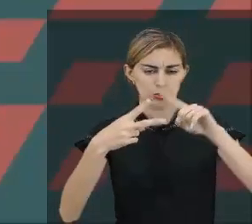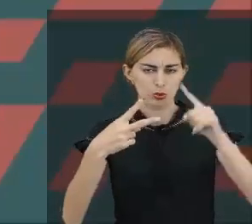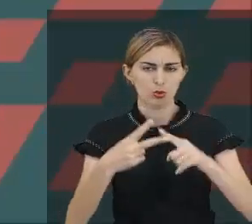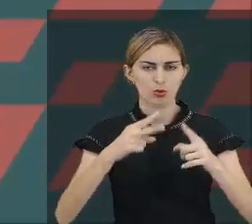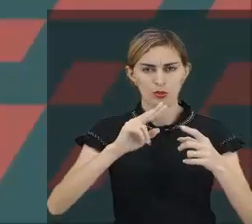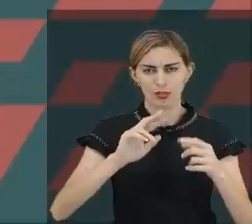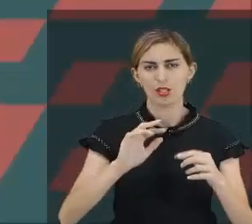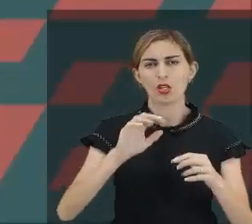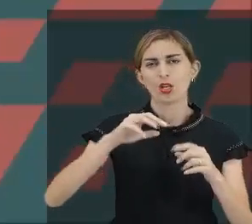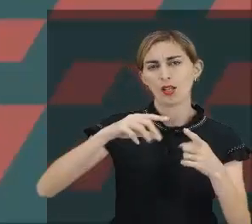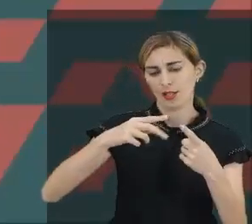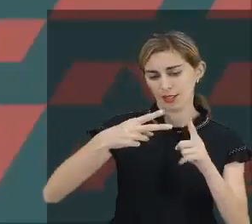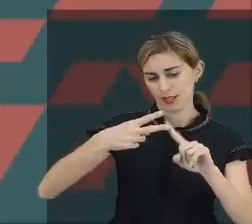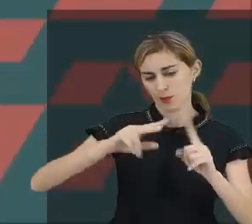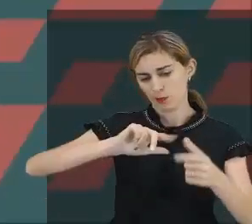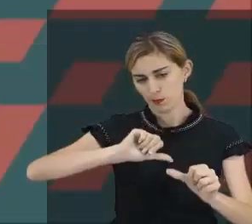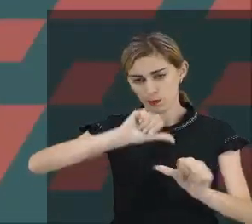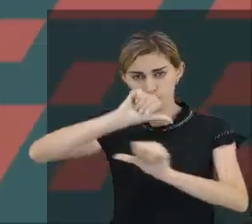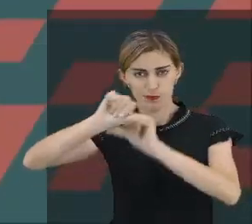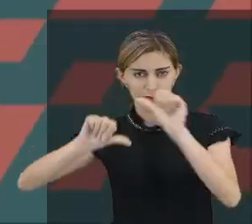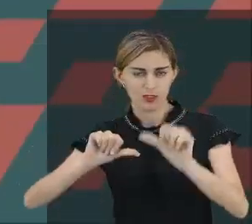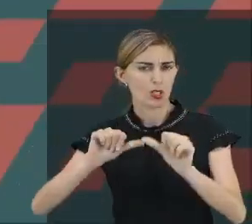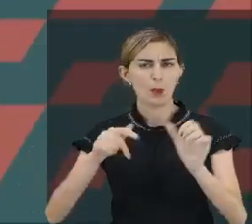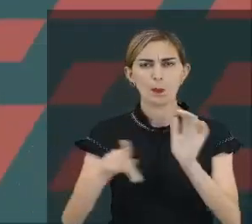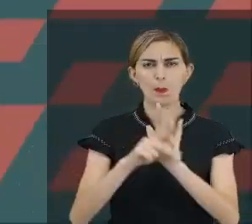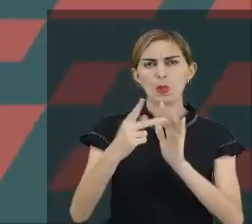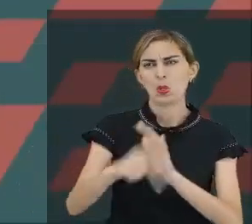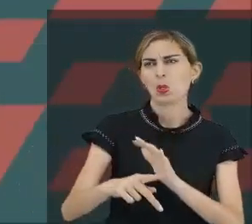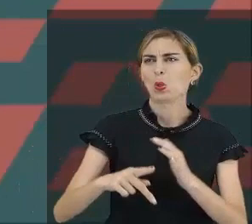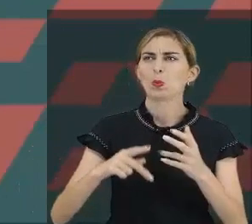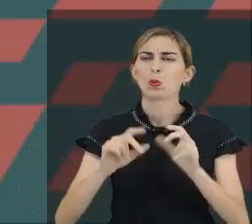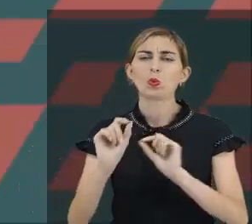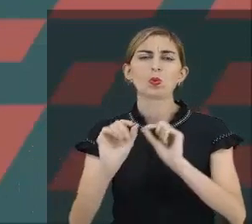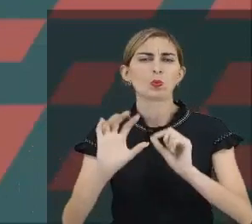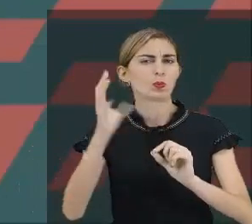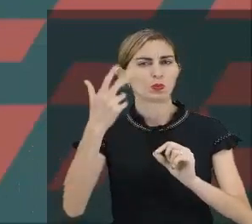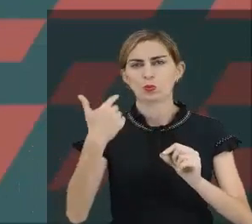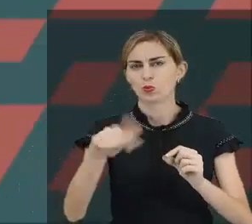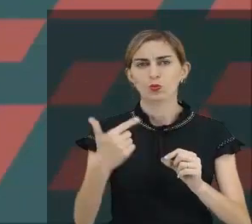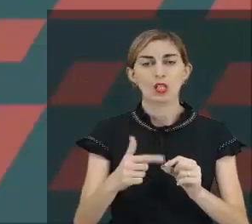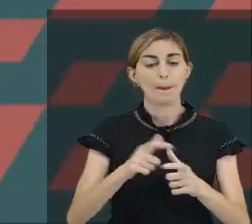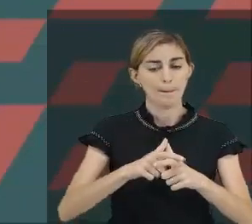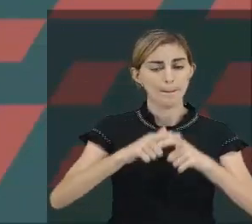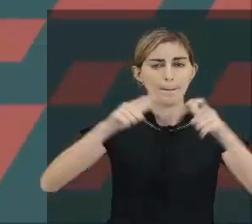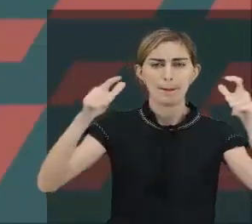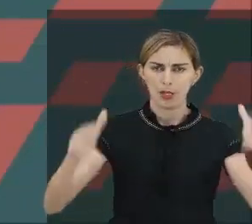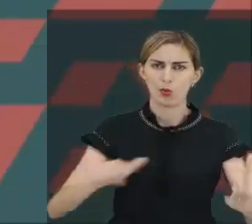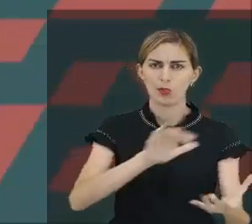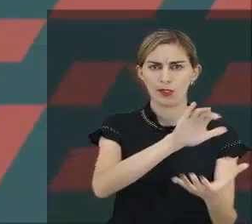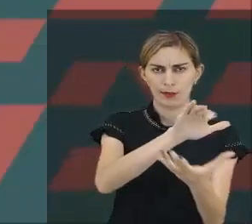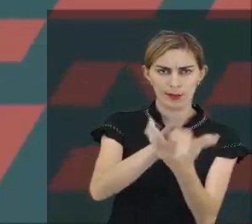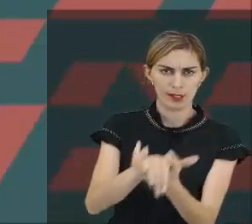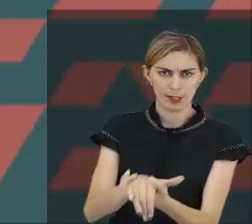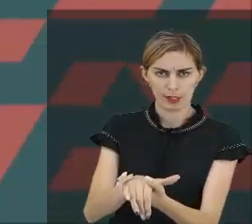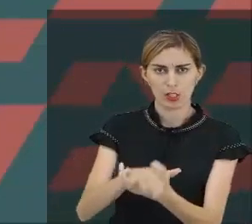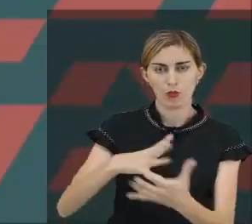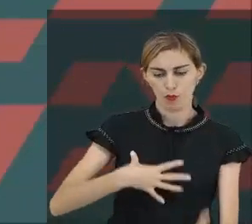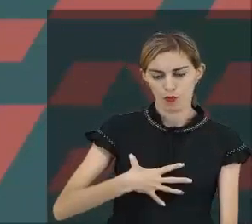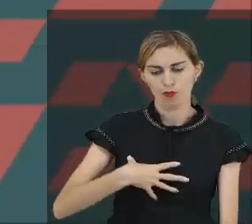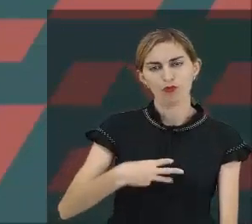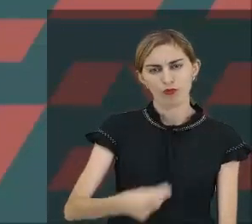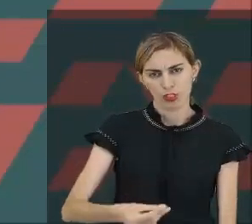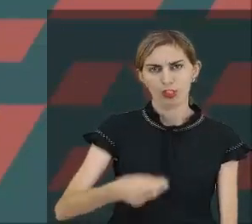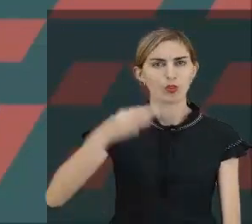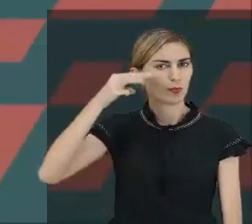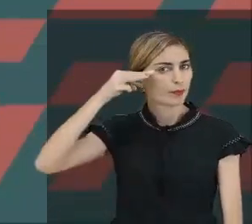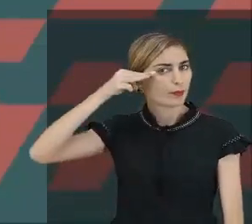a translocação e o mosaicismo não tem uma causa específica. E a maioria dos casais que